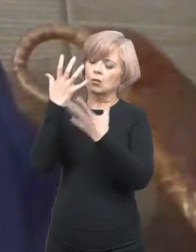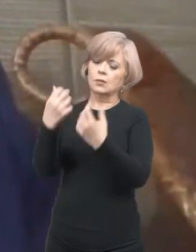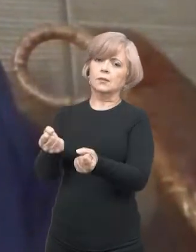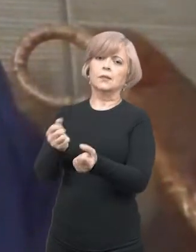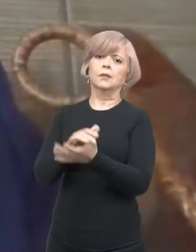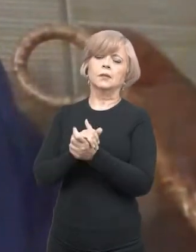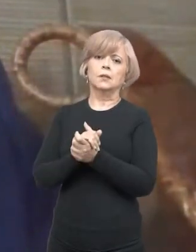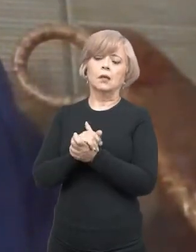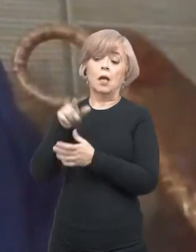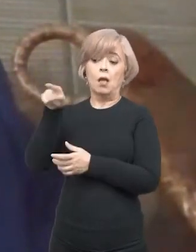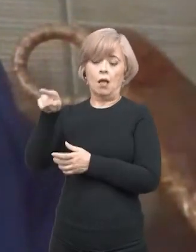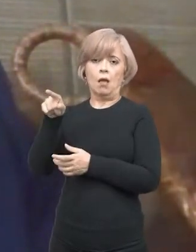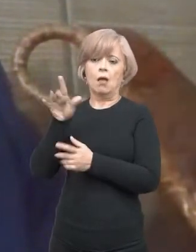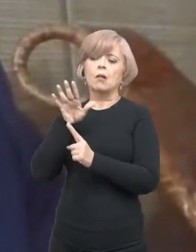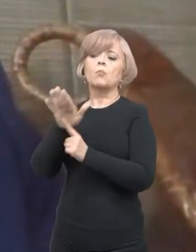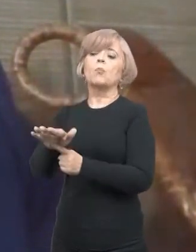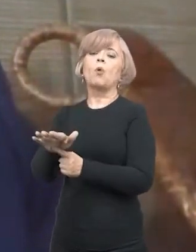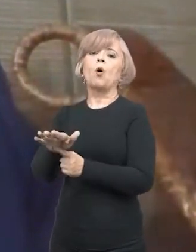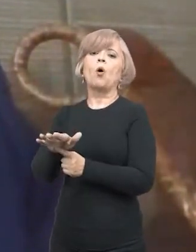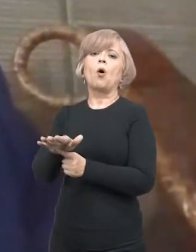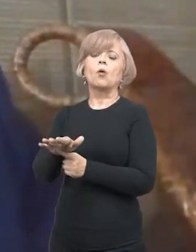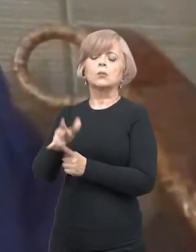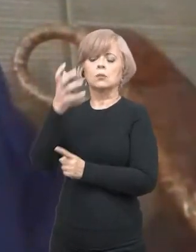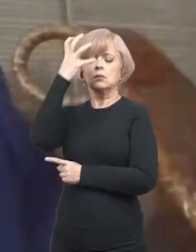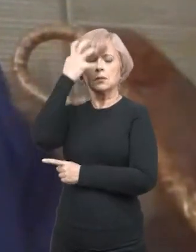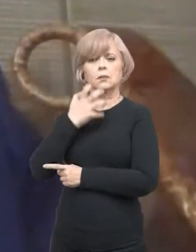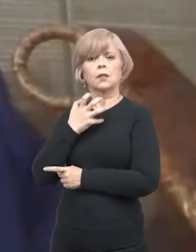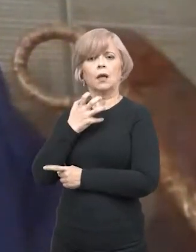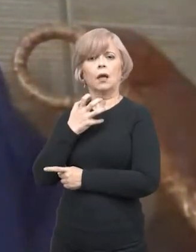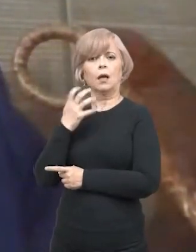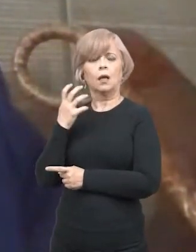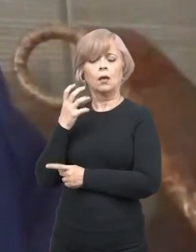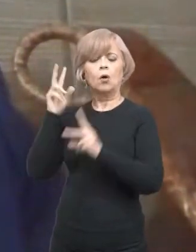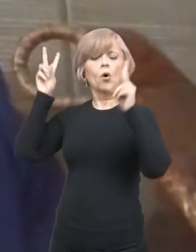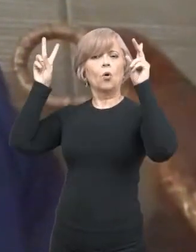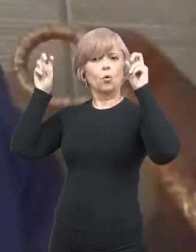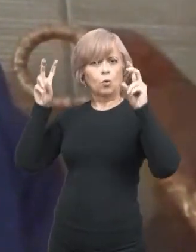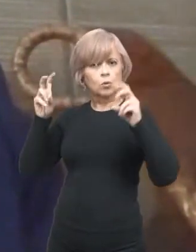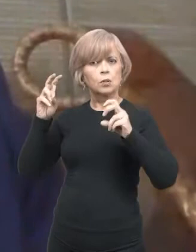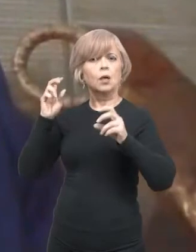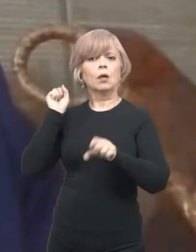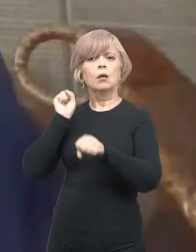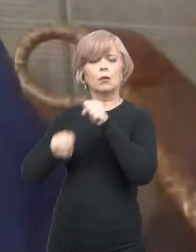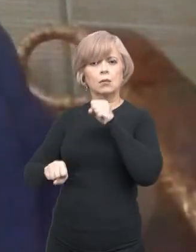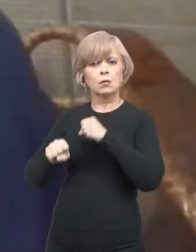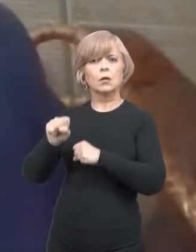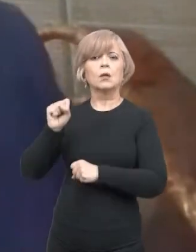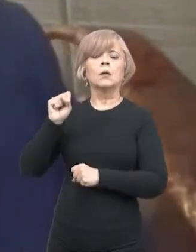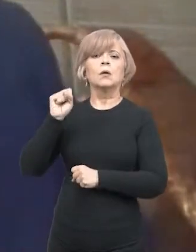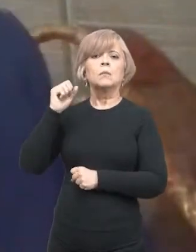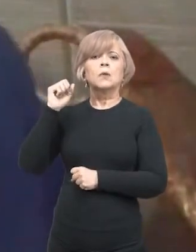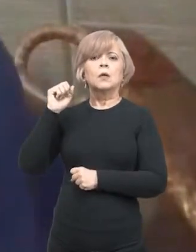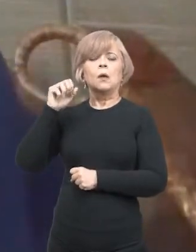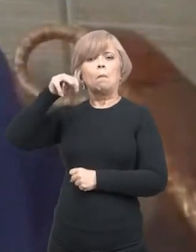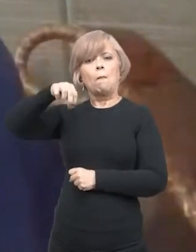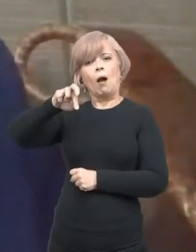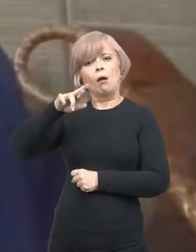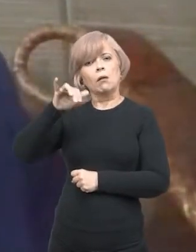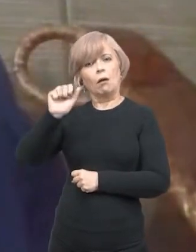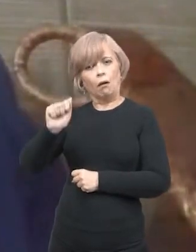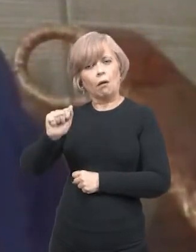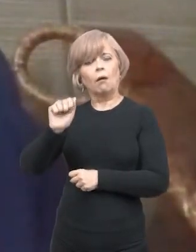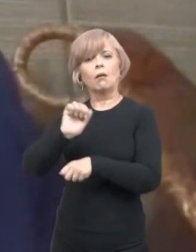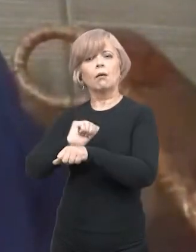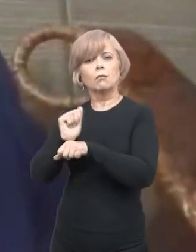Tribunal de Justiça ele se pauta com muita seriedade em relação ao tema, como aliás, em todos